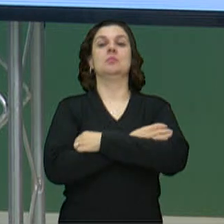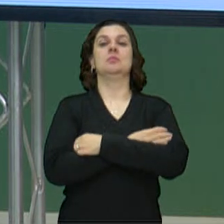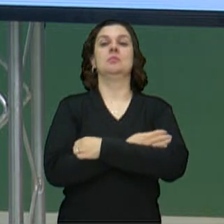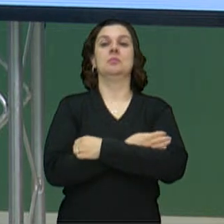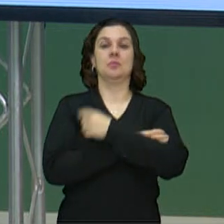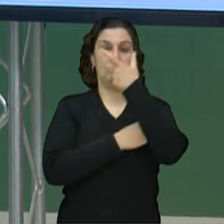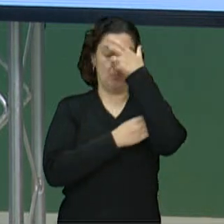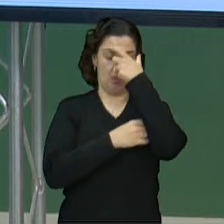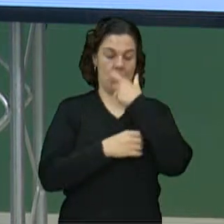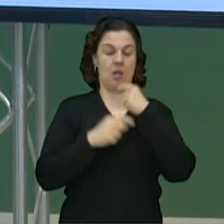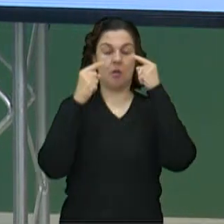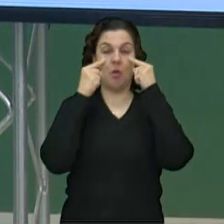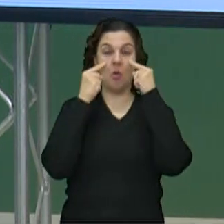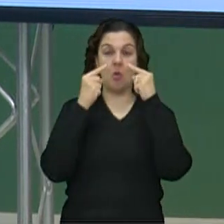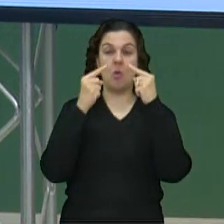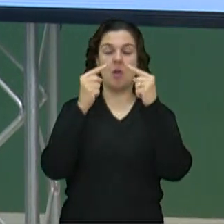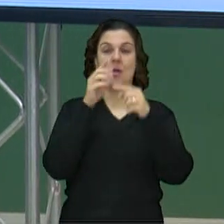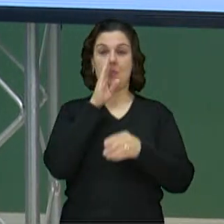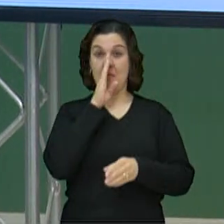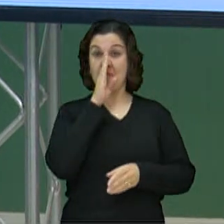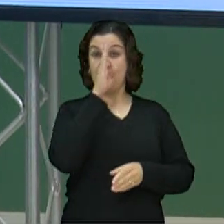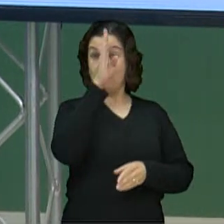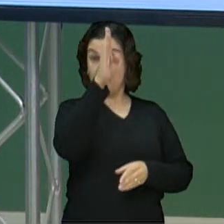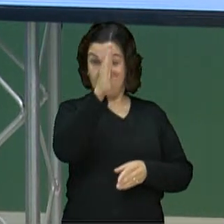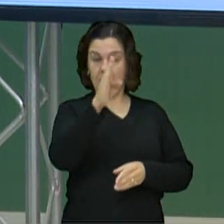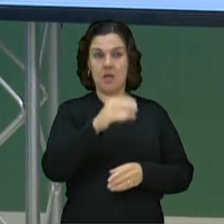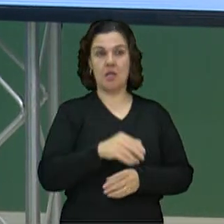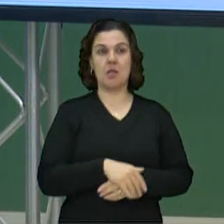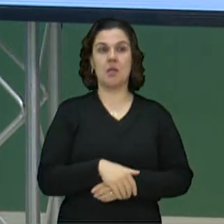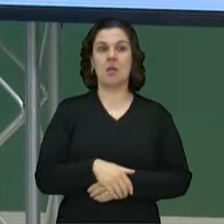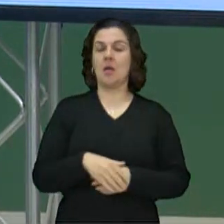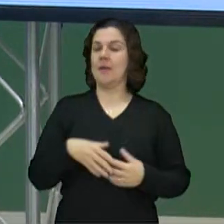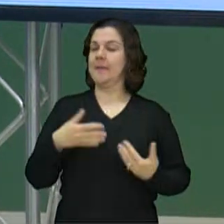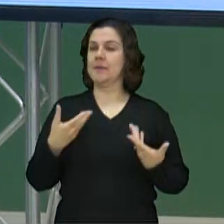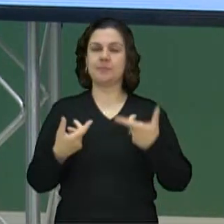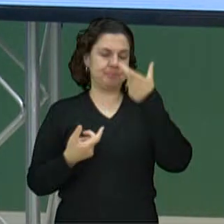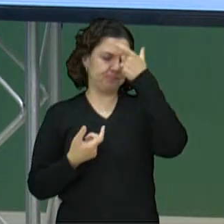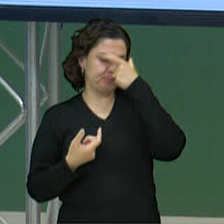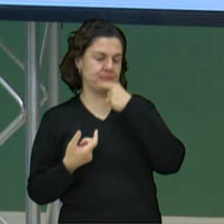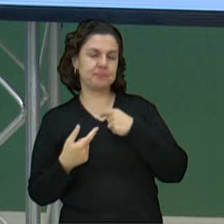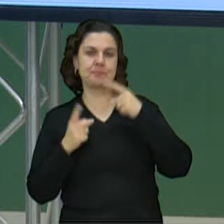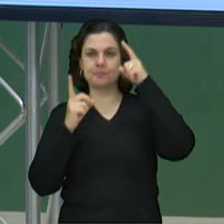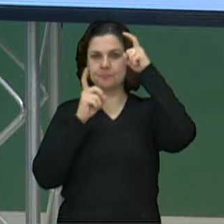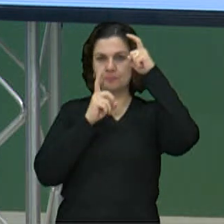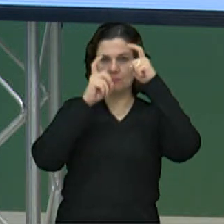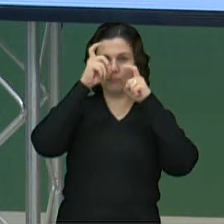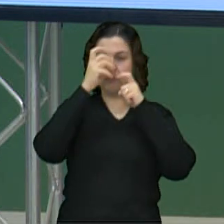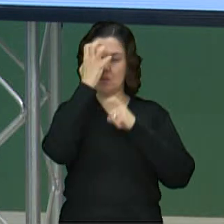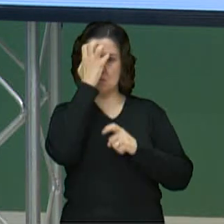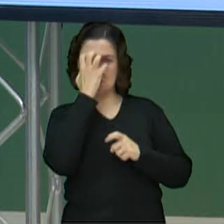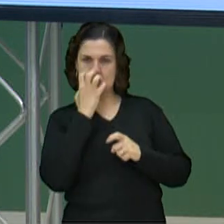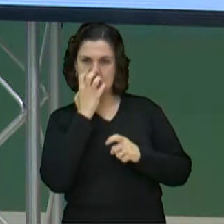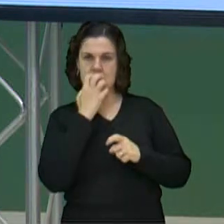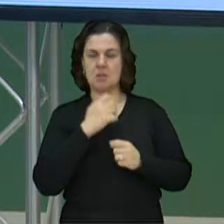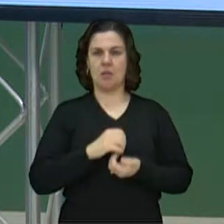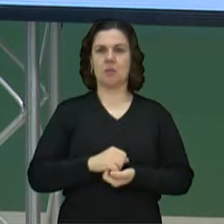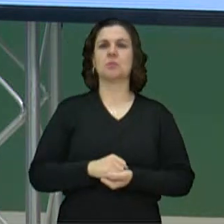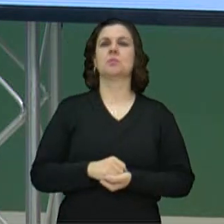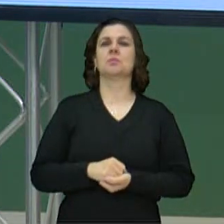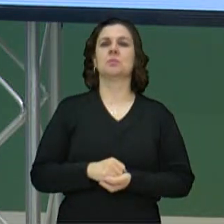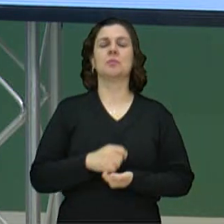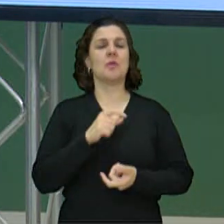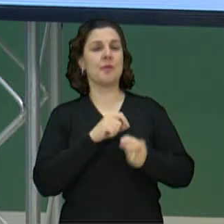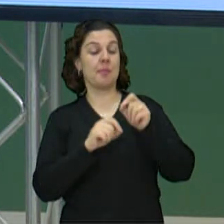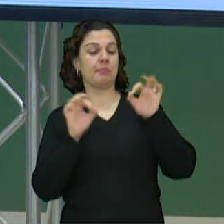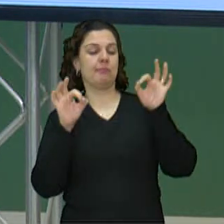altivo, sempre com um olhar para frente, esse olhar e esse olhar muito mais sério, muito mais bravo, de quem